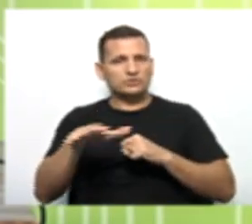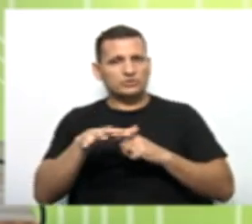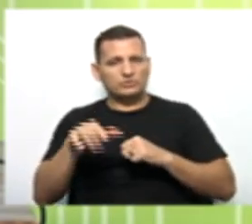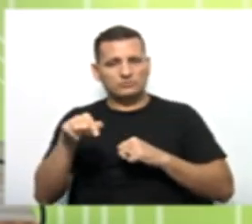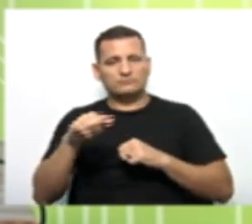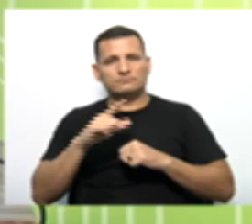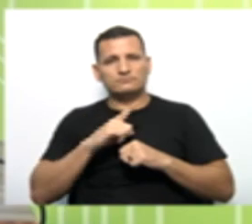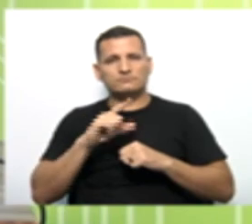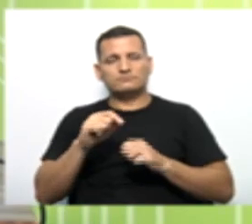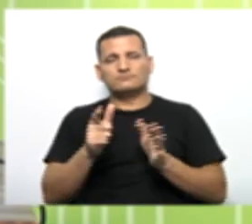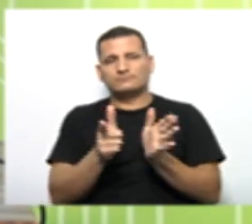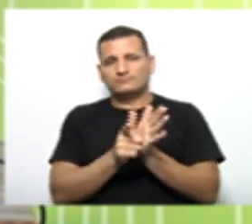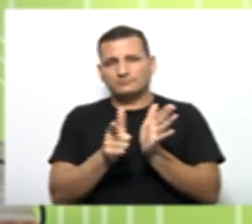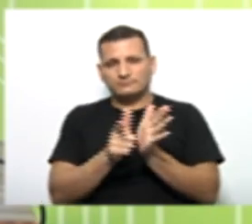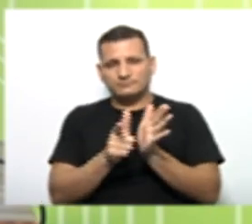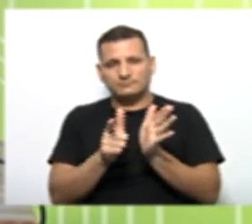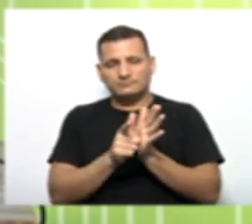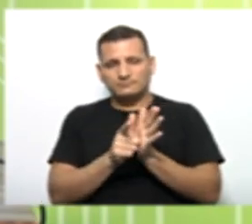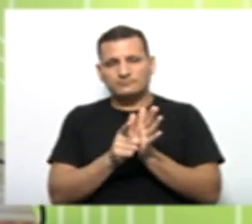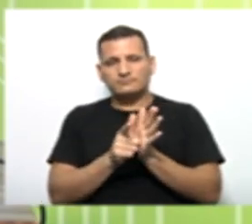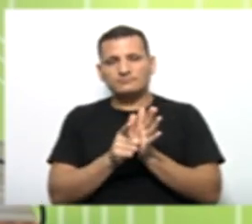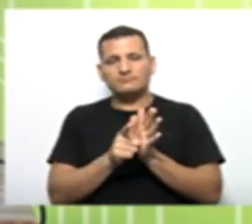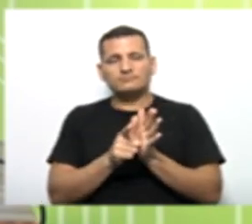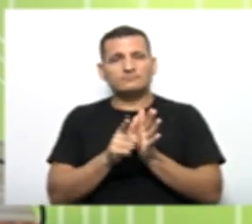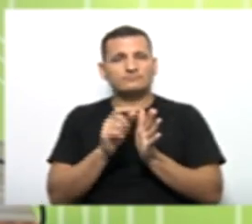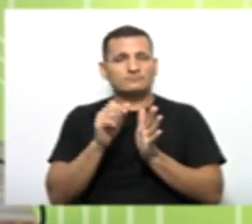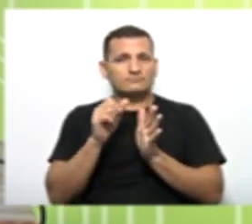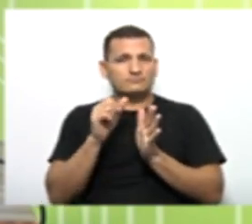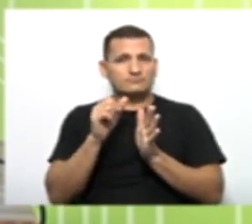produz papel, ela pode utilizar